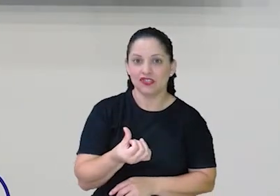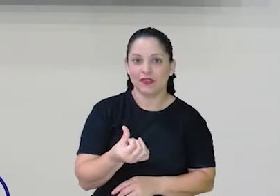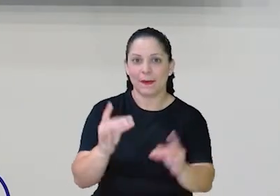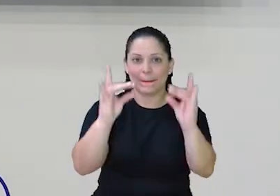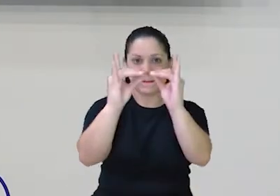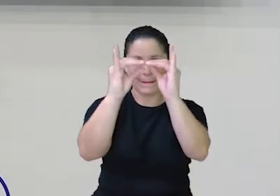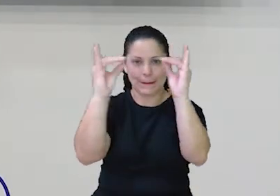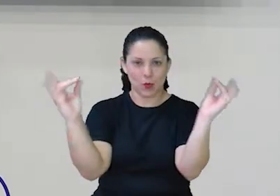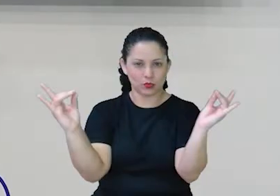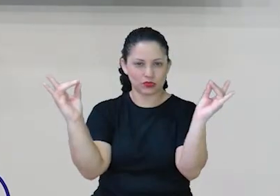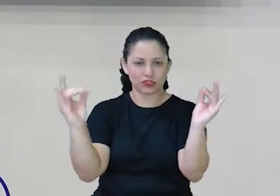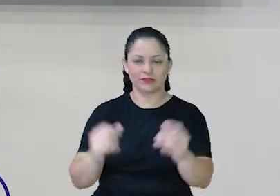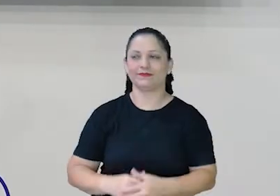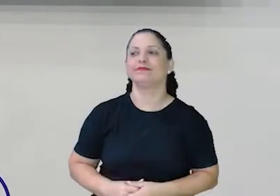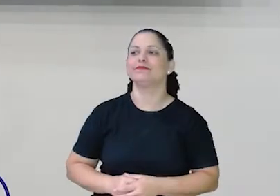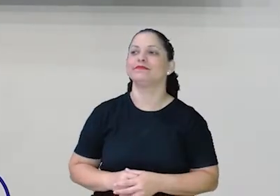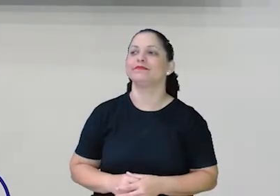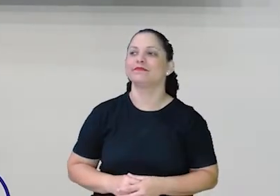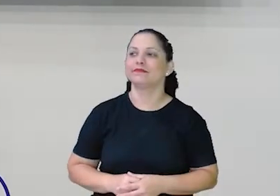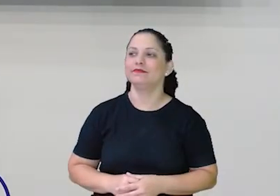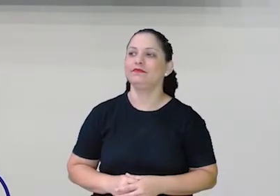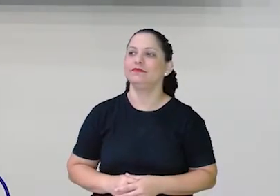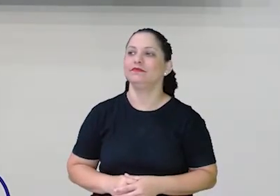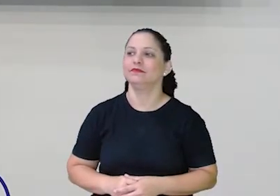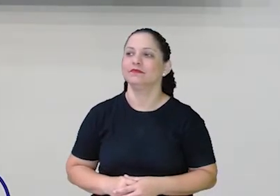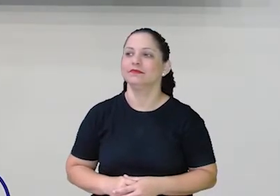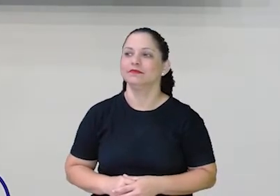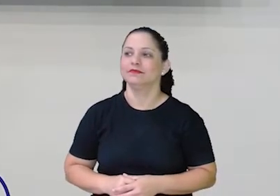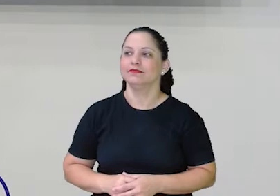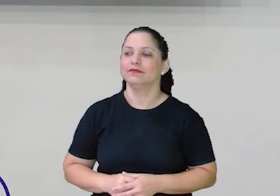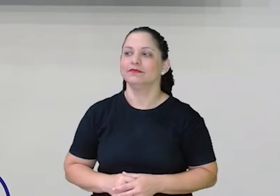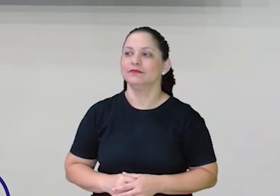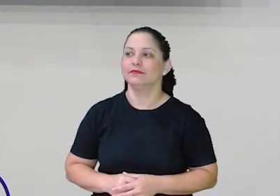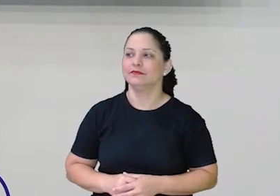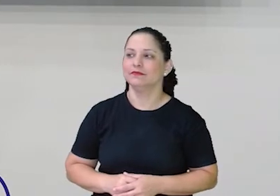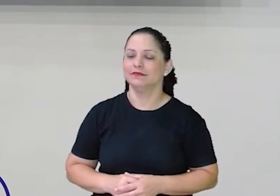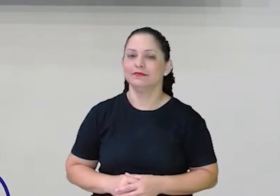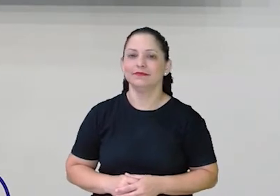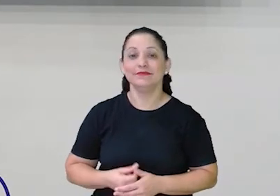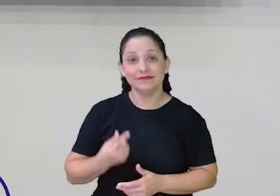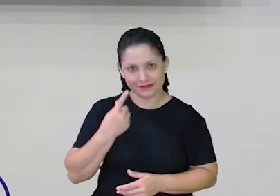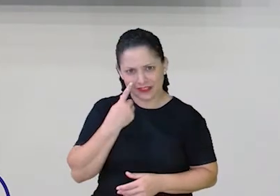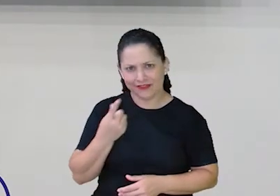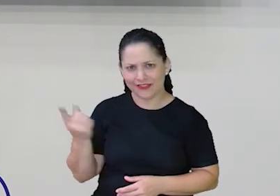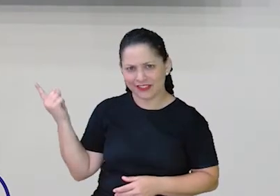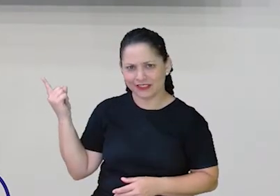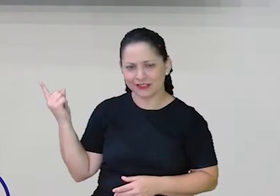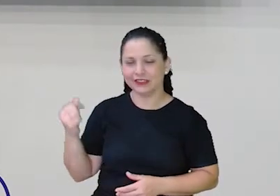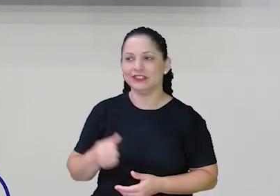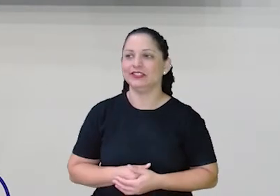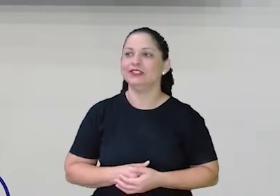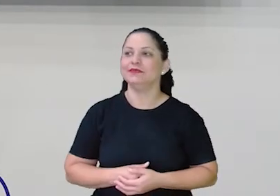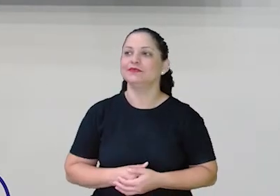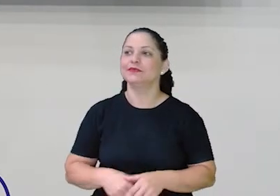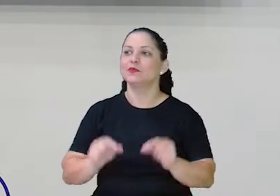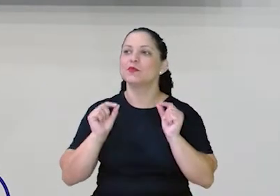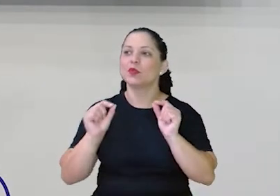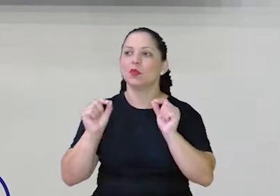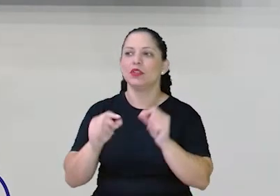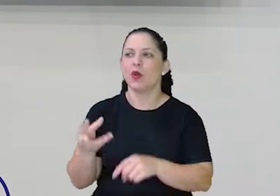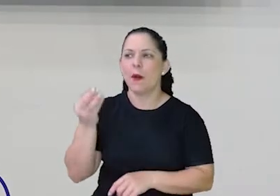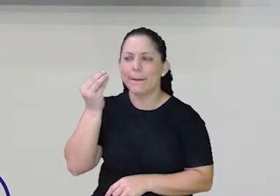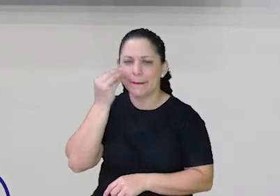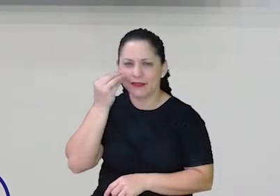quantas aí? Observa a imagem. Deixa aqui para vocês contarem. Olha só. E outra coisa que a gente observa, né? Tem